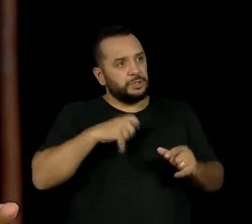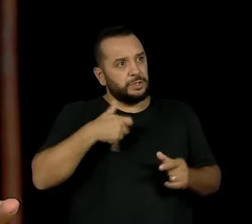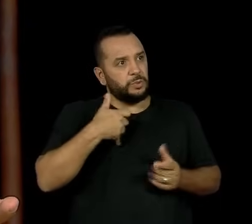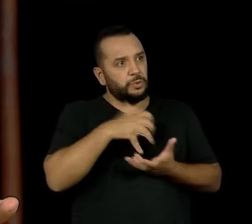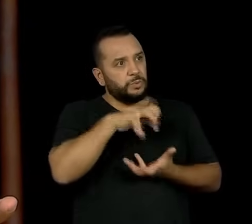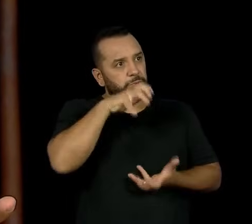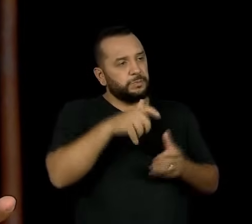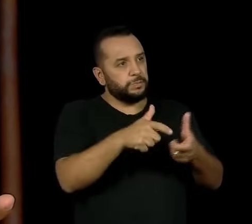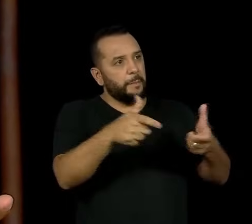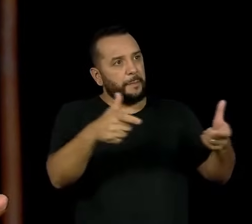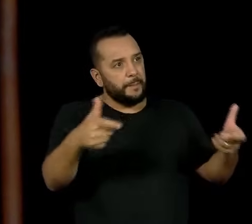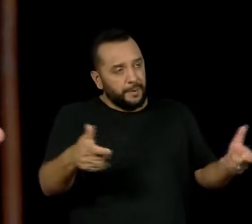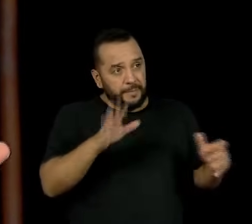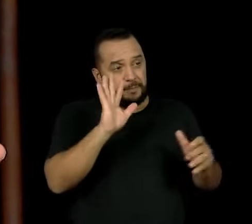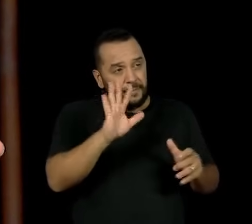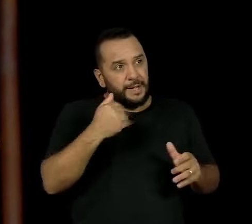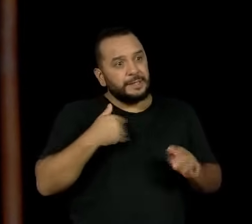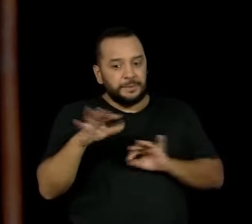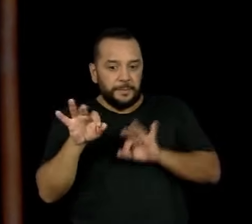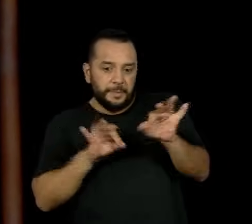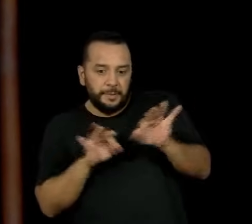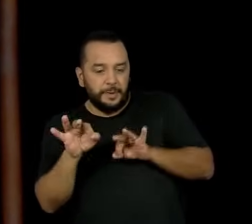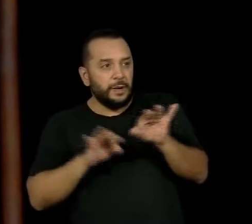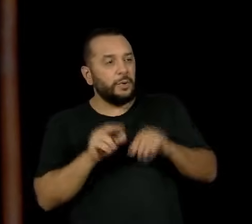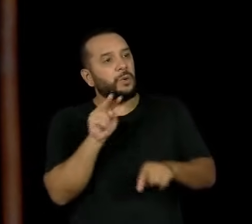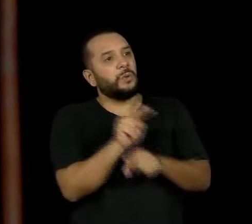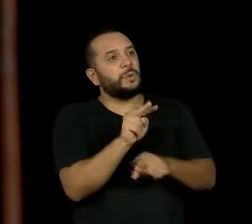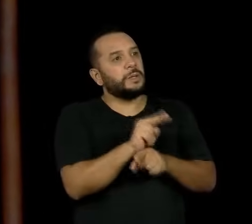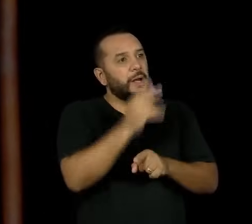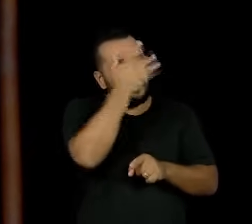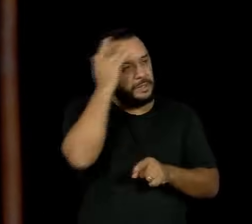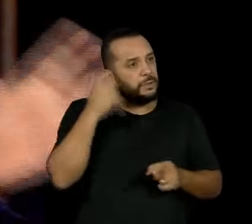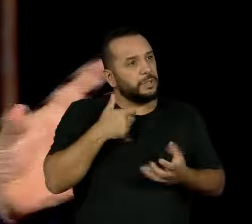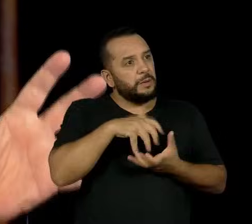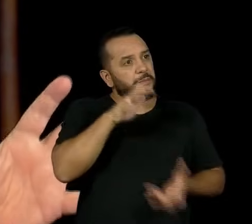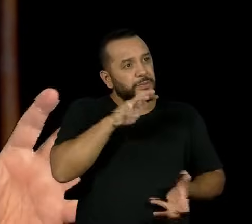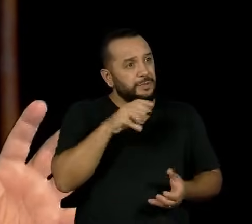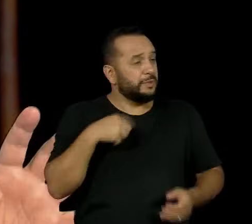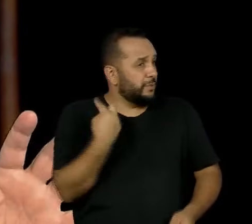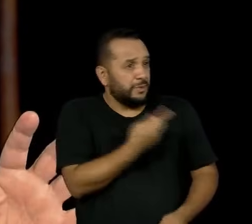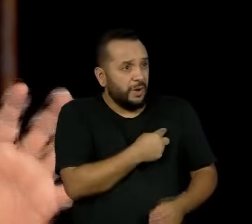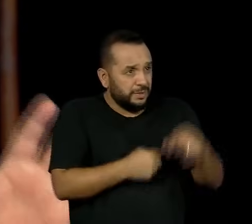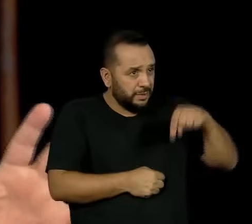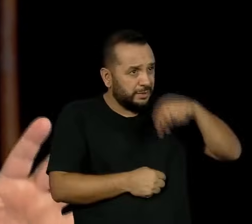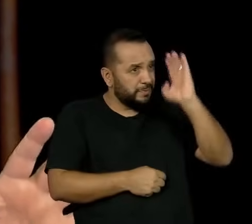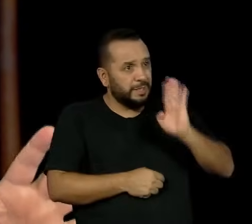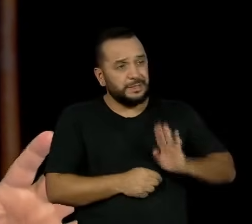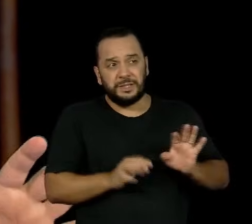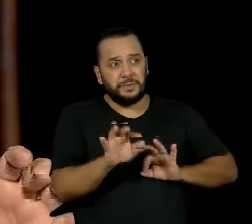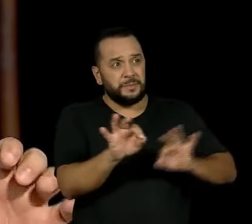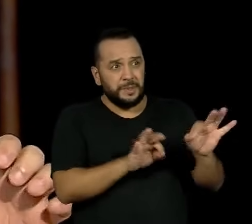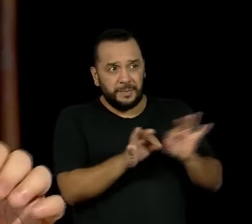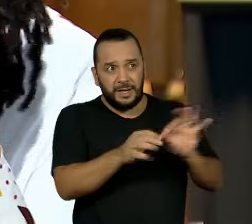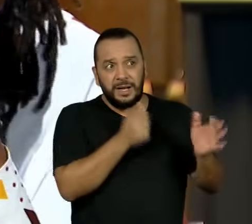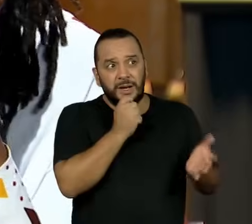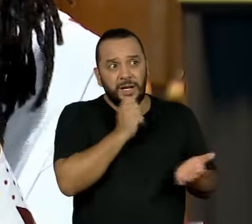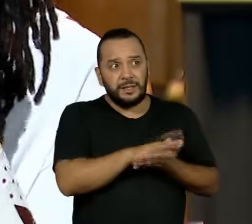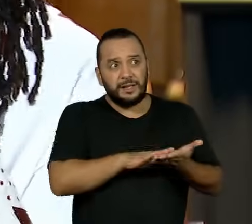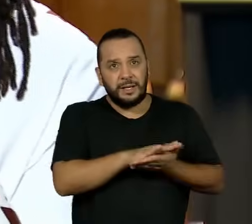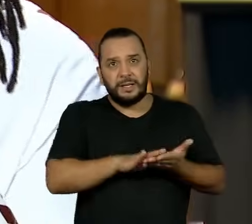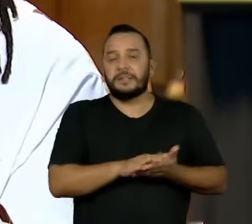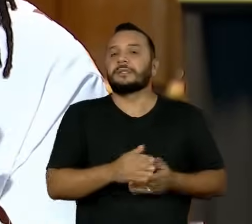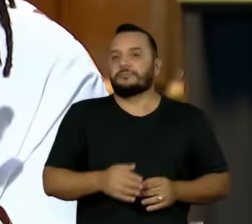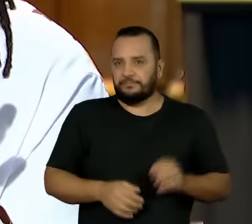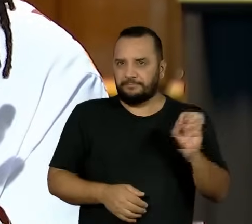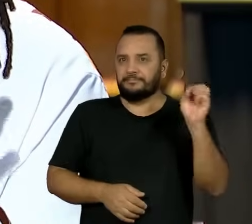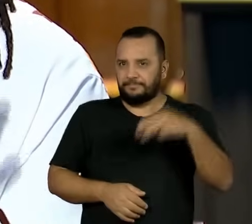da sua população mais velha, e nós chegamos nesse estágio sem estarmos preparados, é isso? Boa